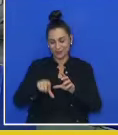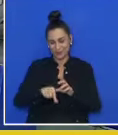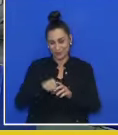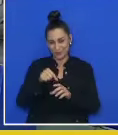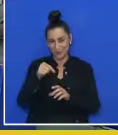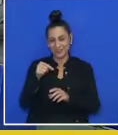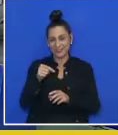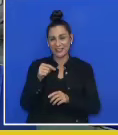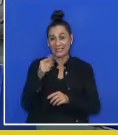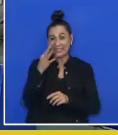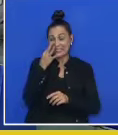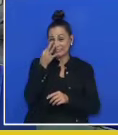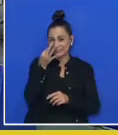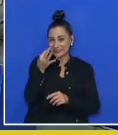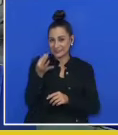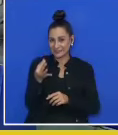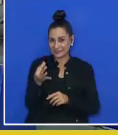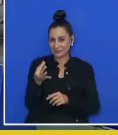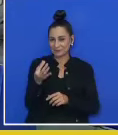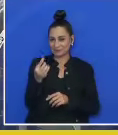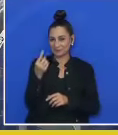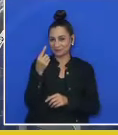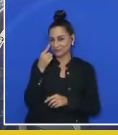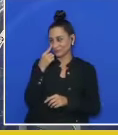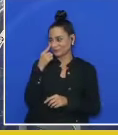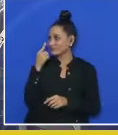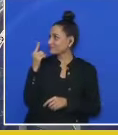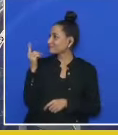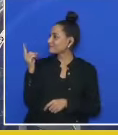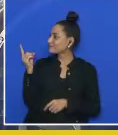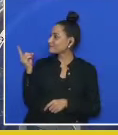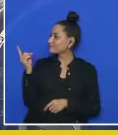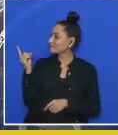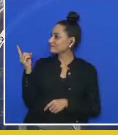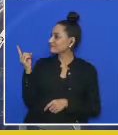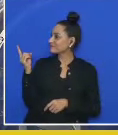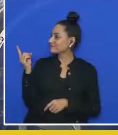sorteio. Atenção, bolas posicionadas,